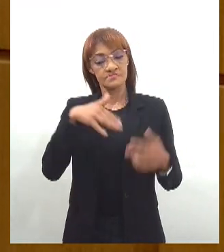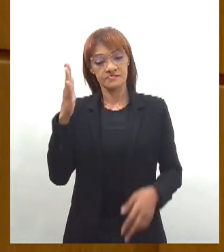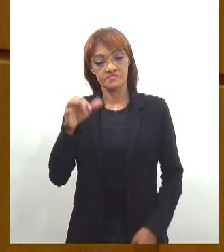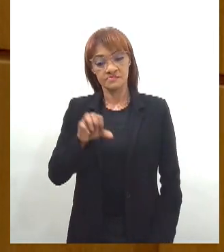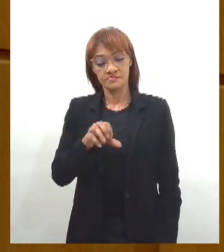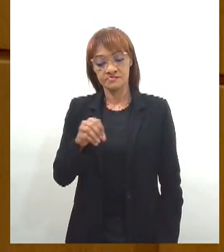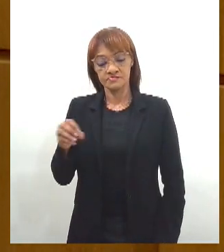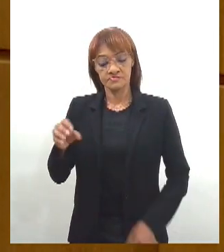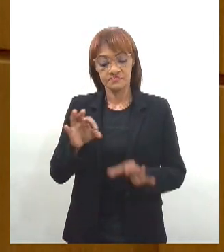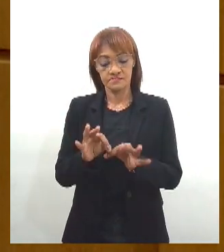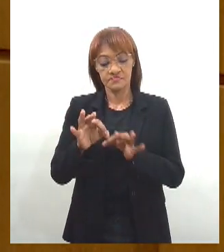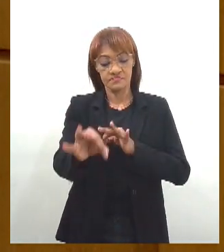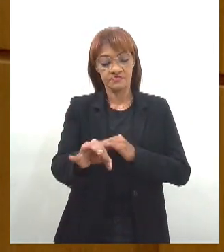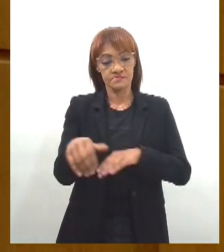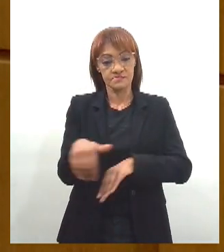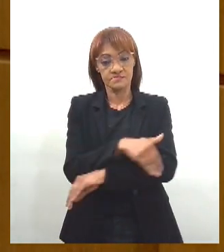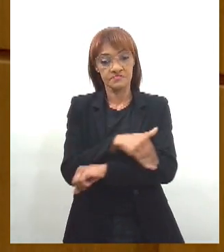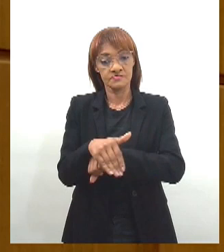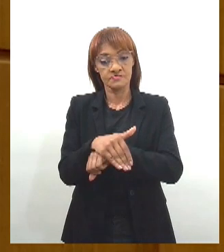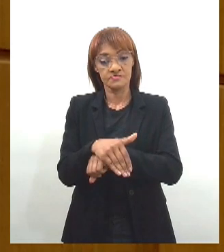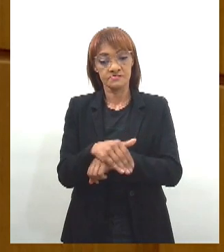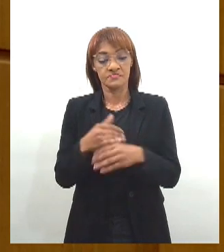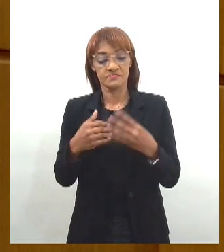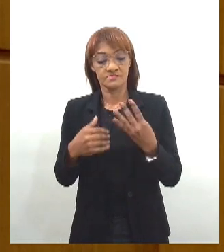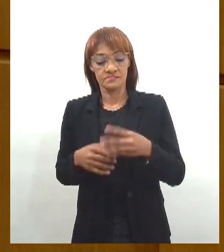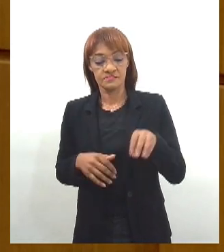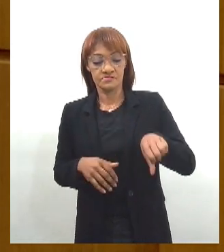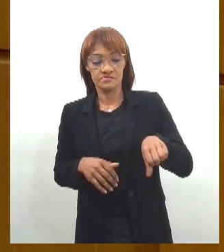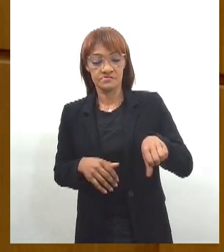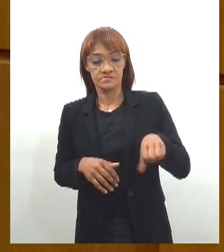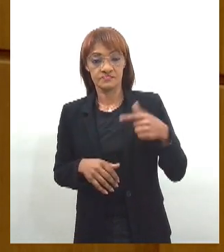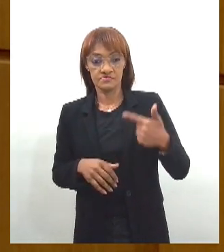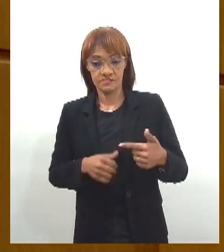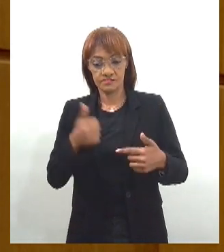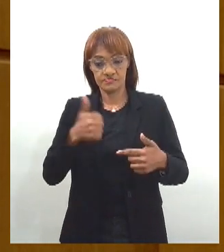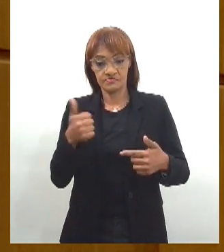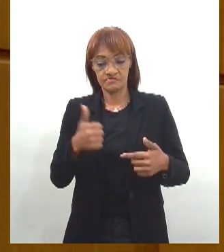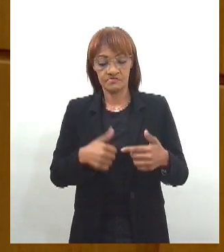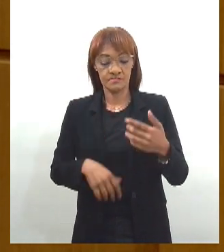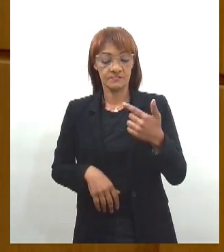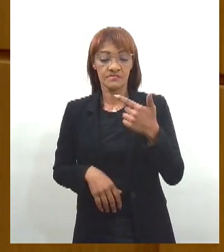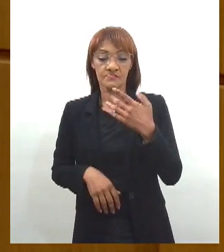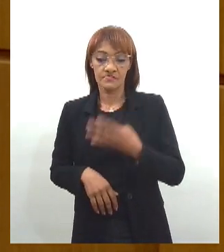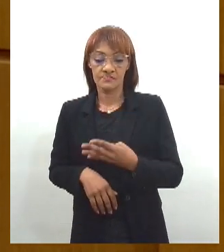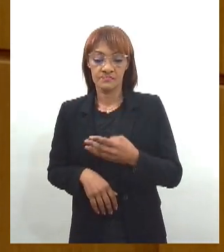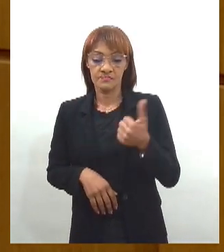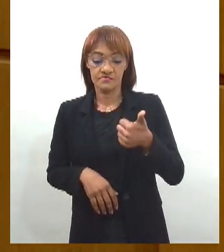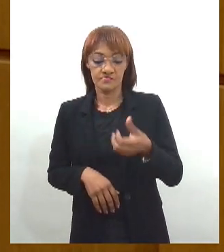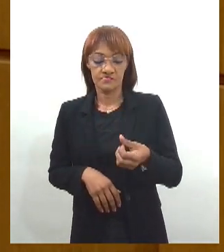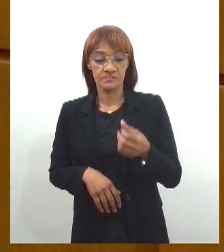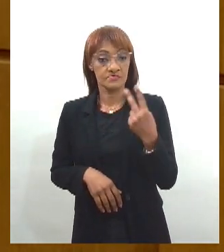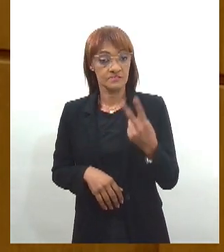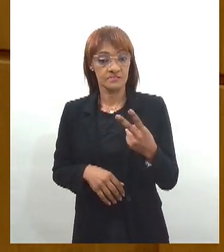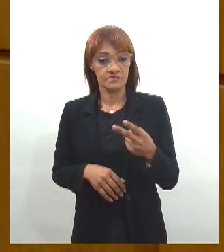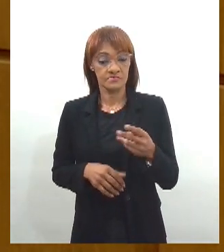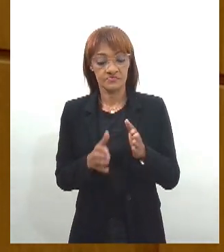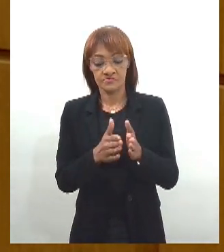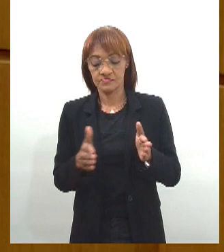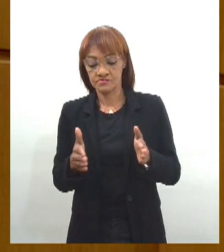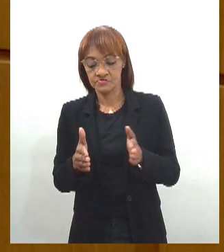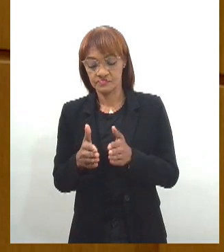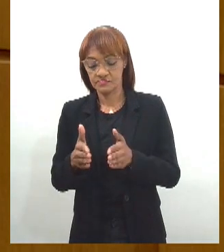rodovia, sendo 492 na primeira etapa e 416 na segunda etapa. Eu quero registrar aqui o nosso